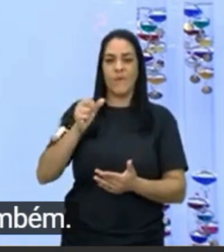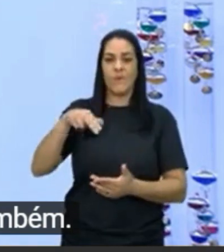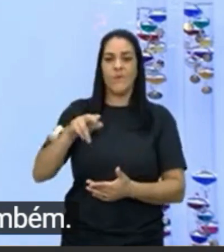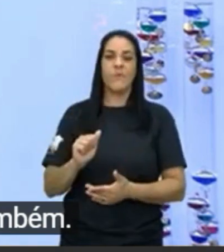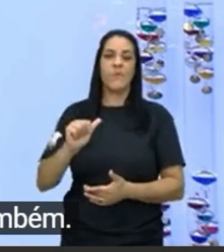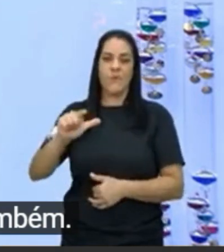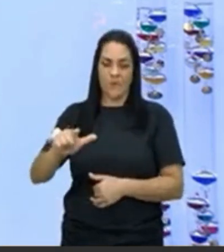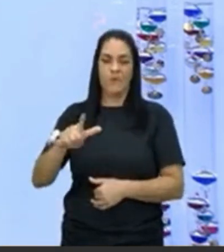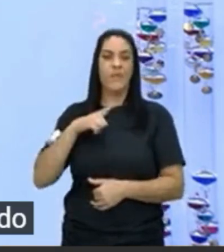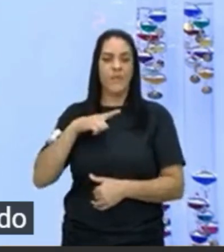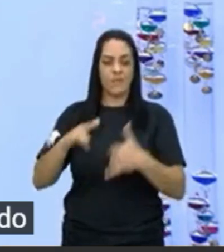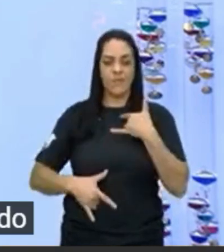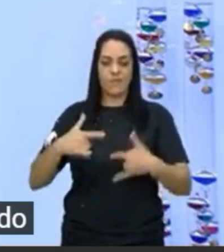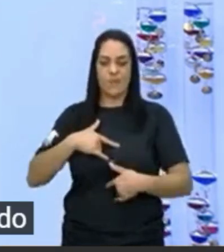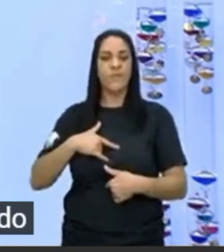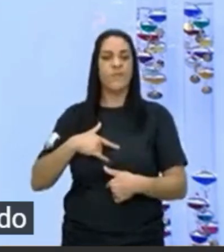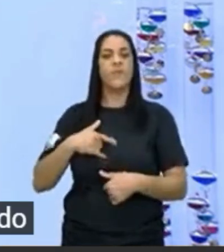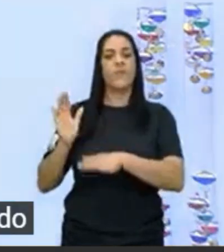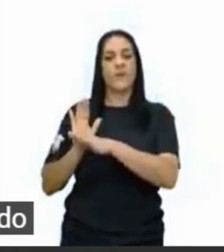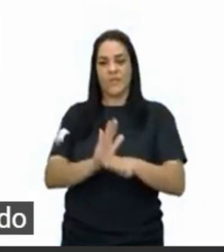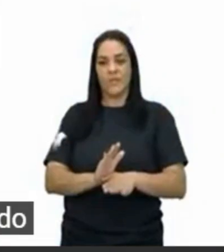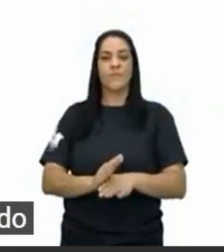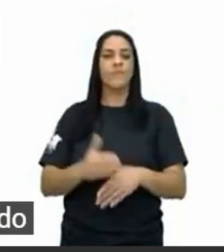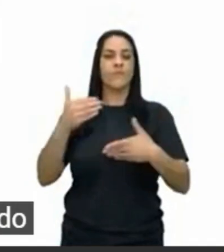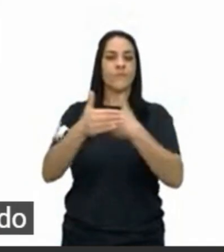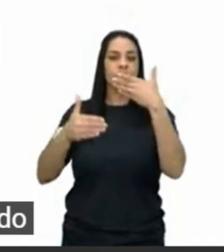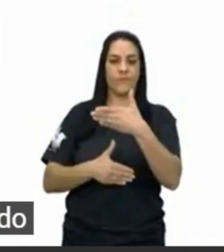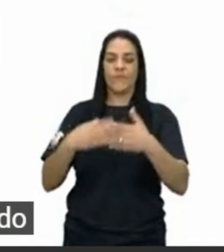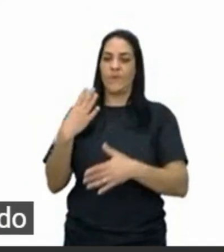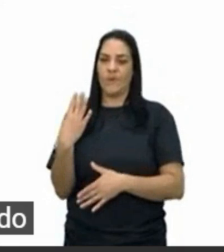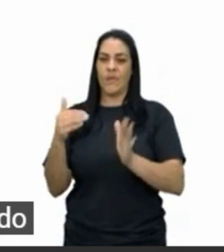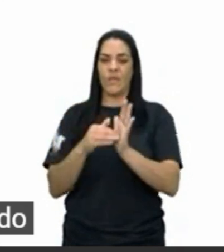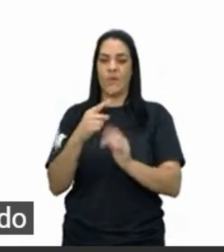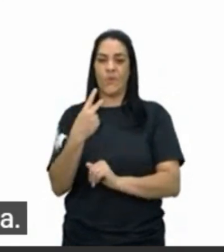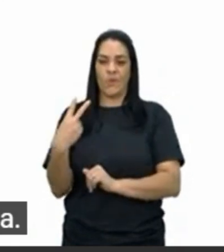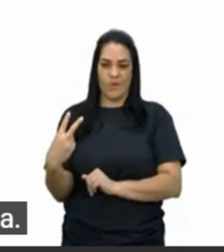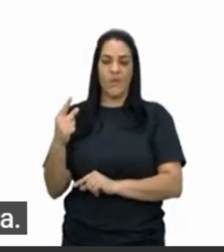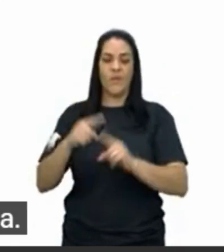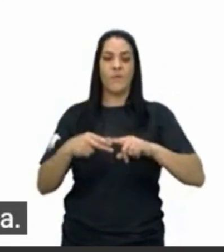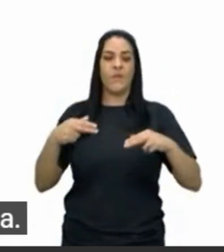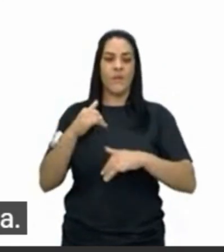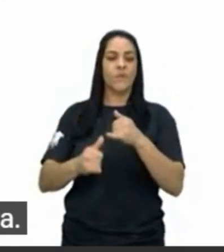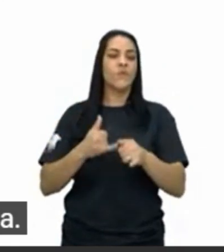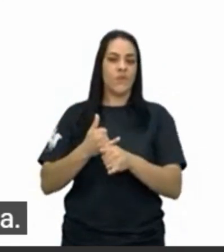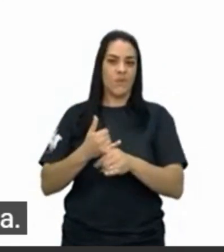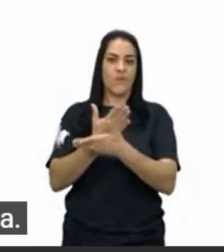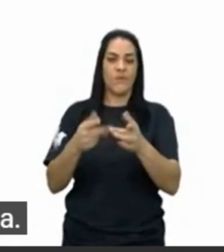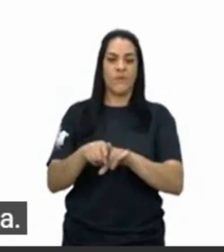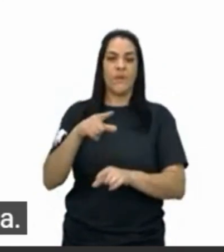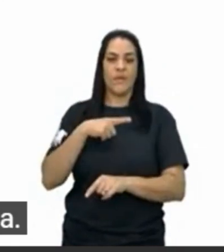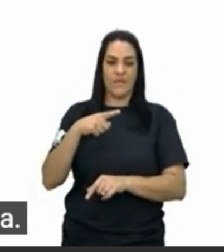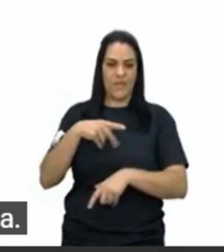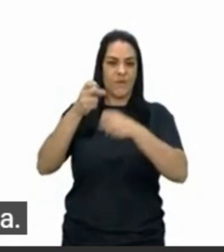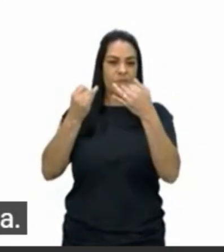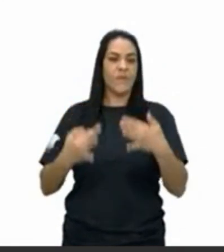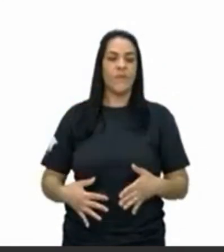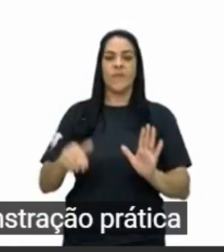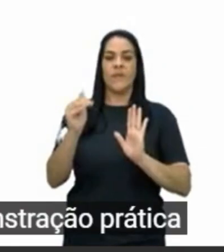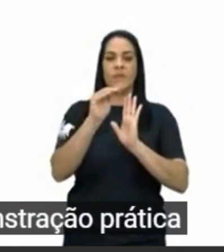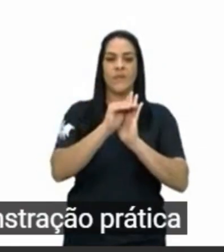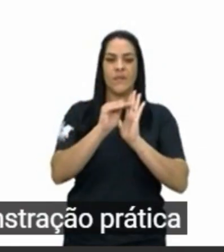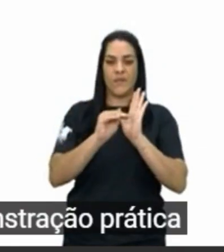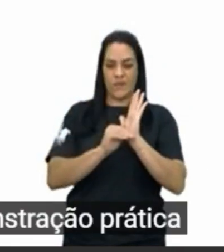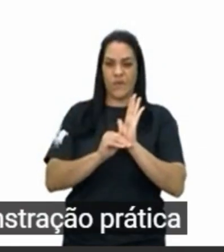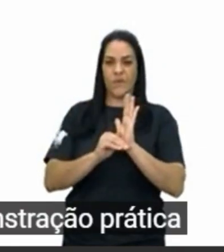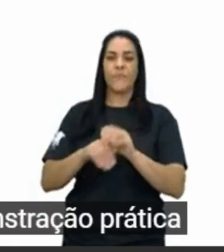de robótica que vem para te ajudar também. Agora, voltando aqui aos slides, dos slides 4 ao 12 do material digital, a gente tem uma exploração